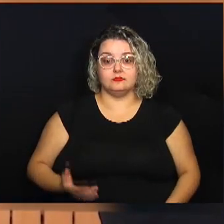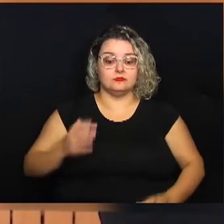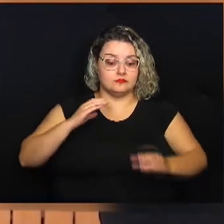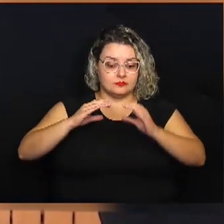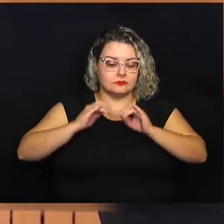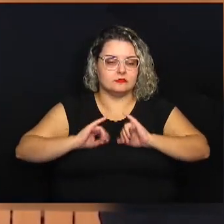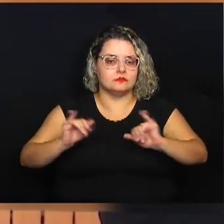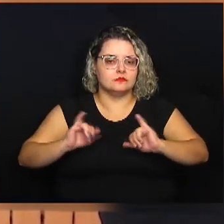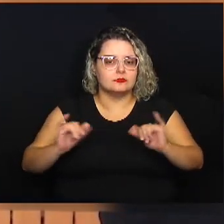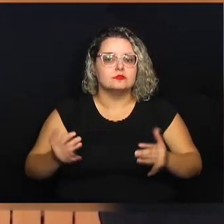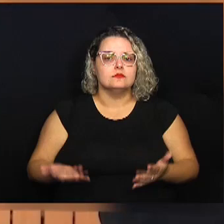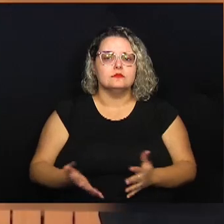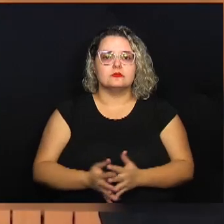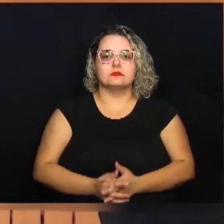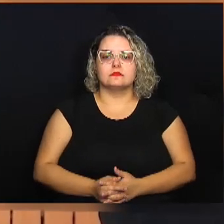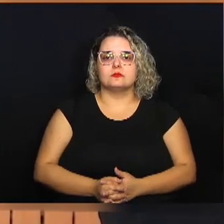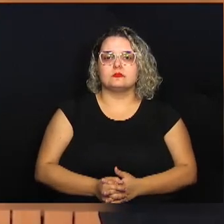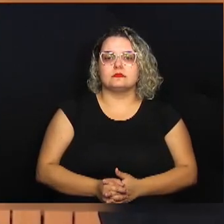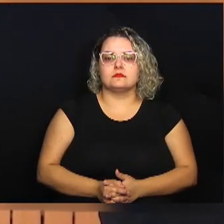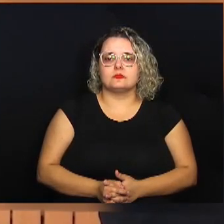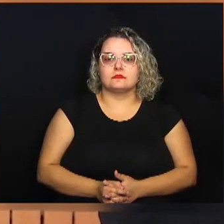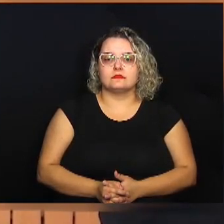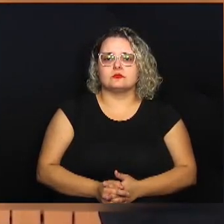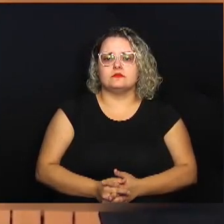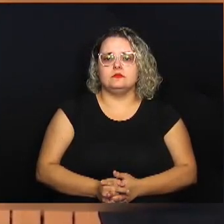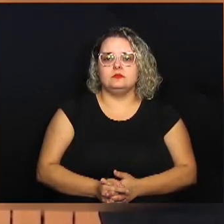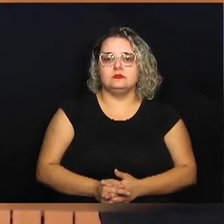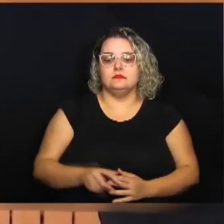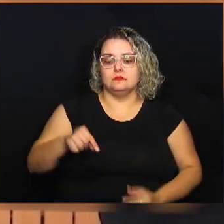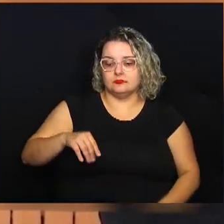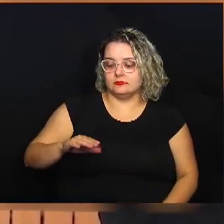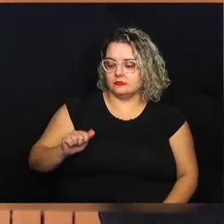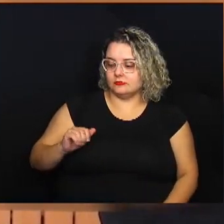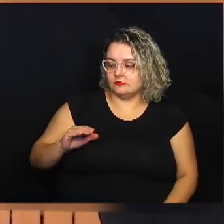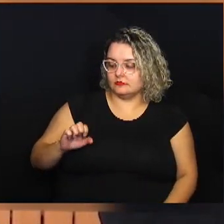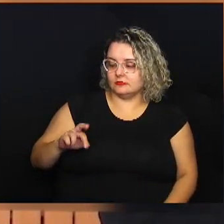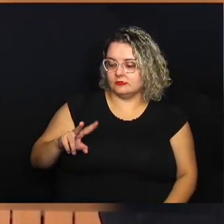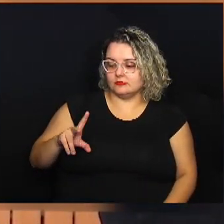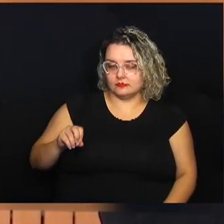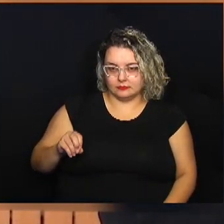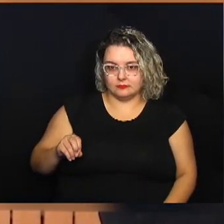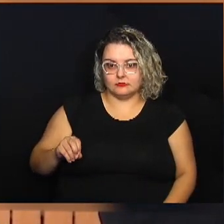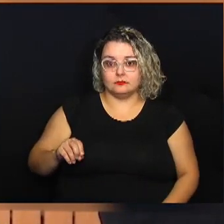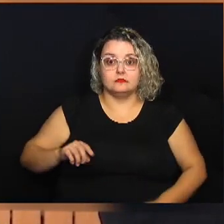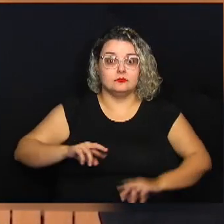isso. Esse acervo traz uma série